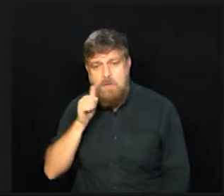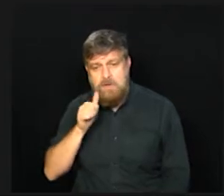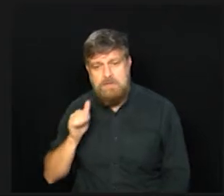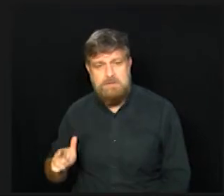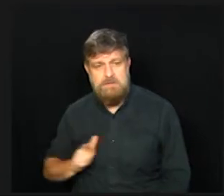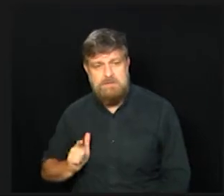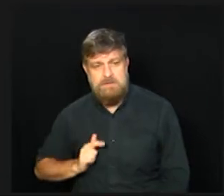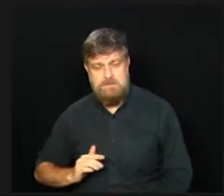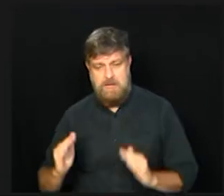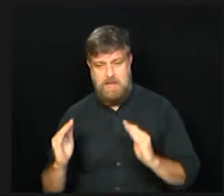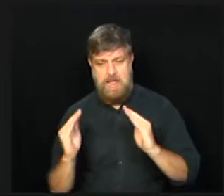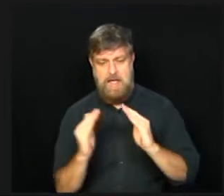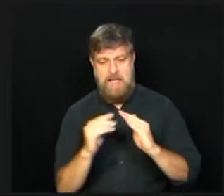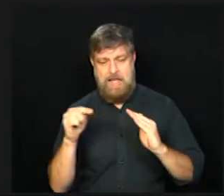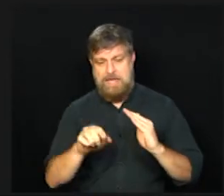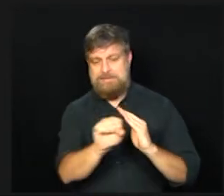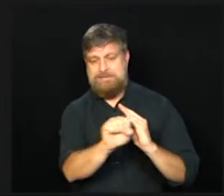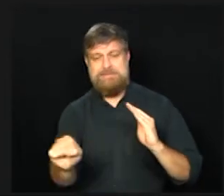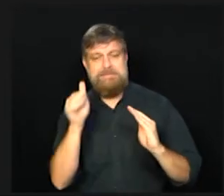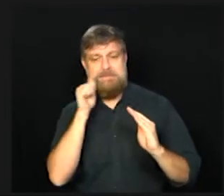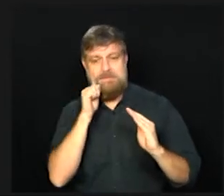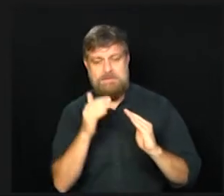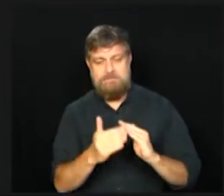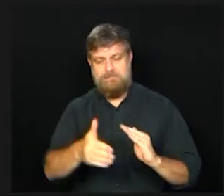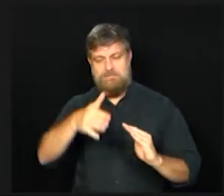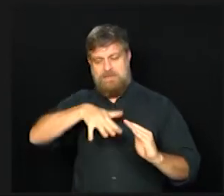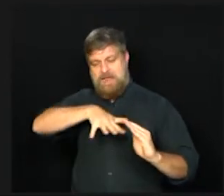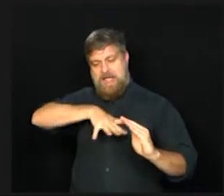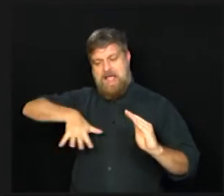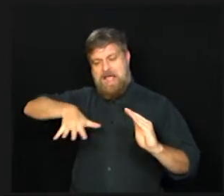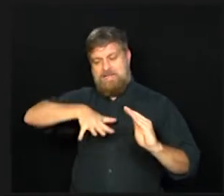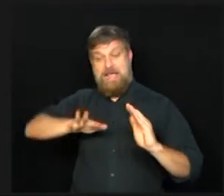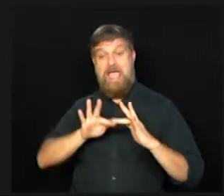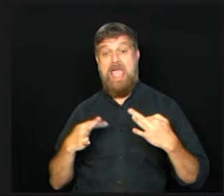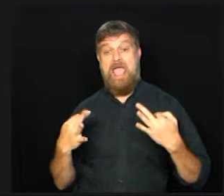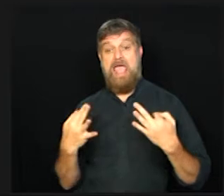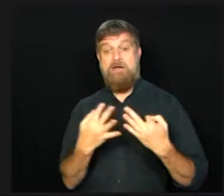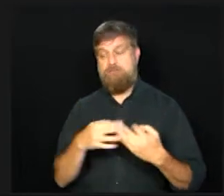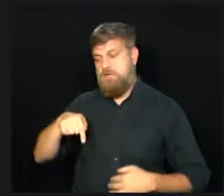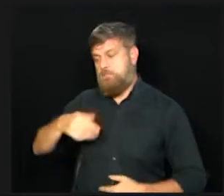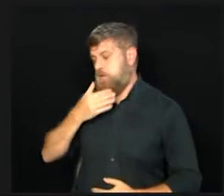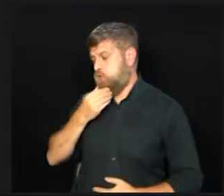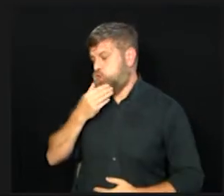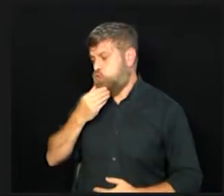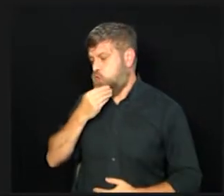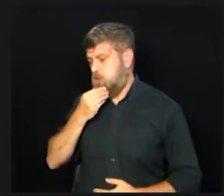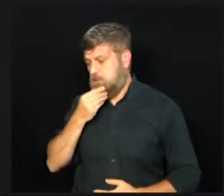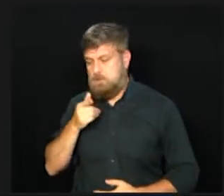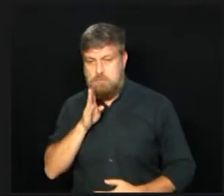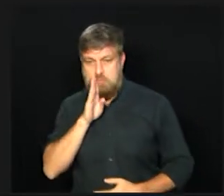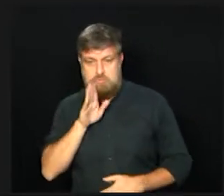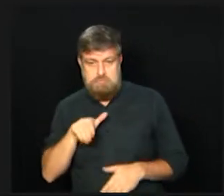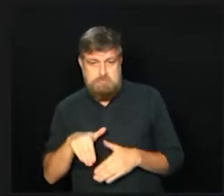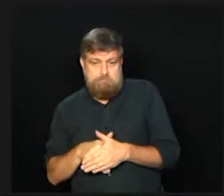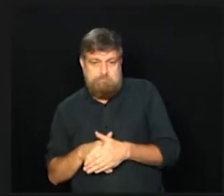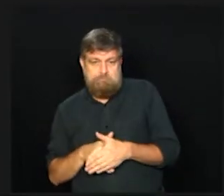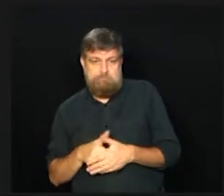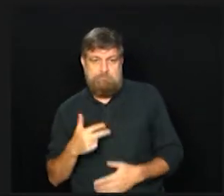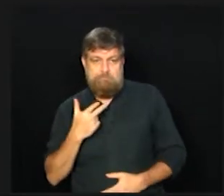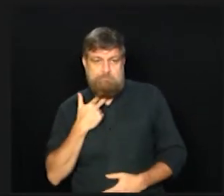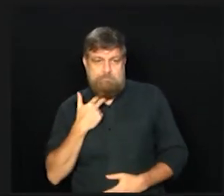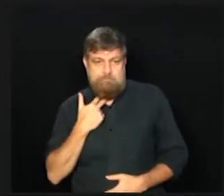da casa da sogra, no terreno que pertence à família daquele agressor. Ou seja, não tem como você estar com